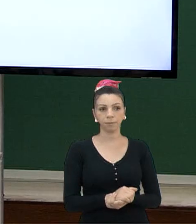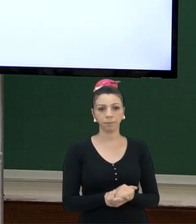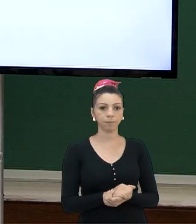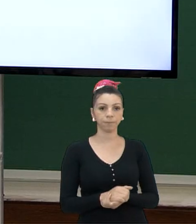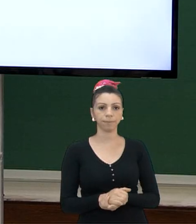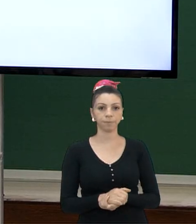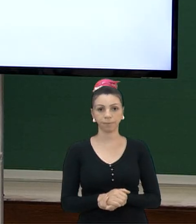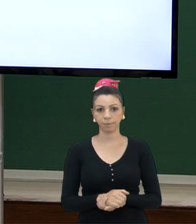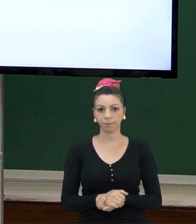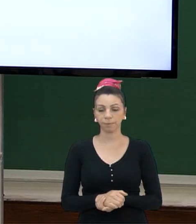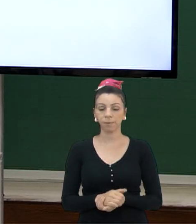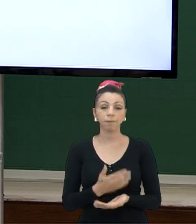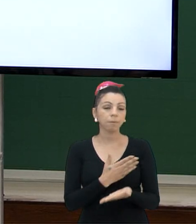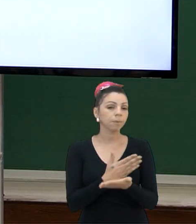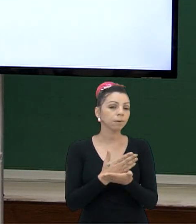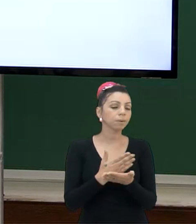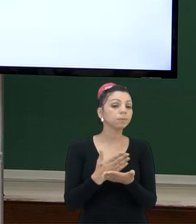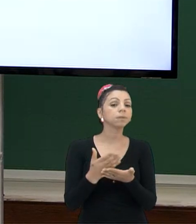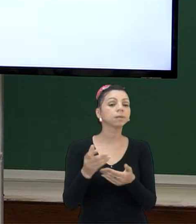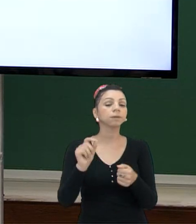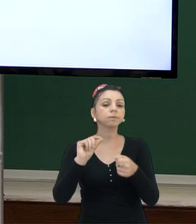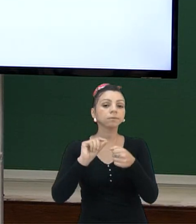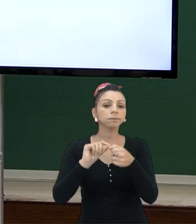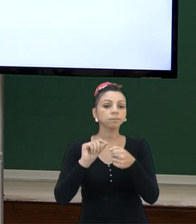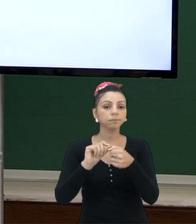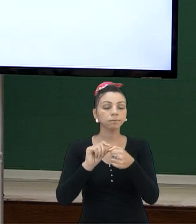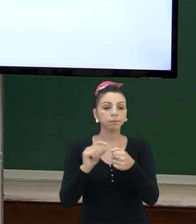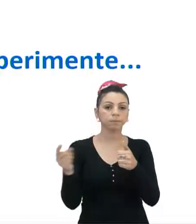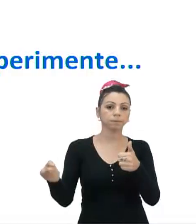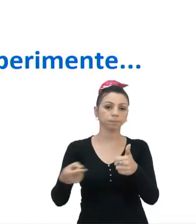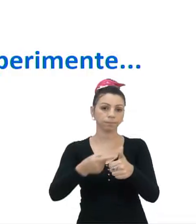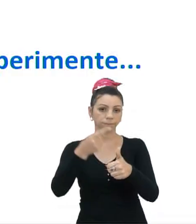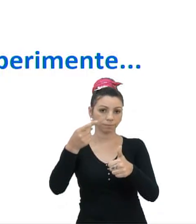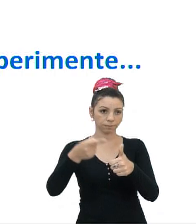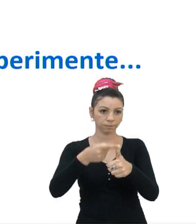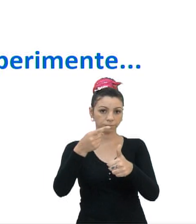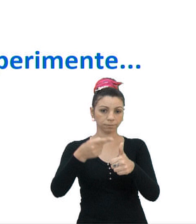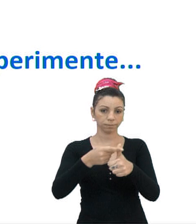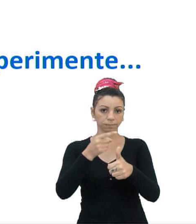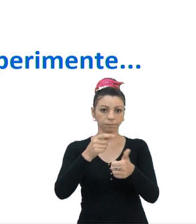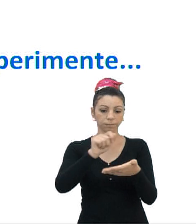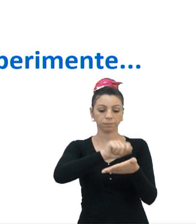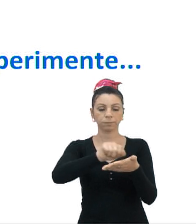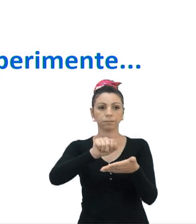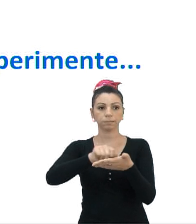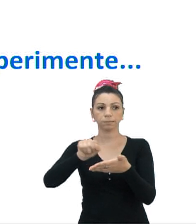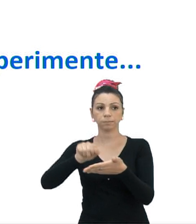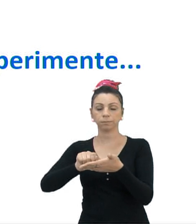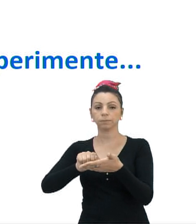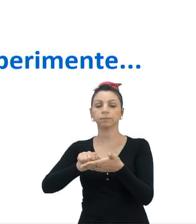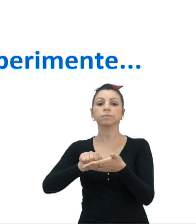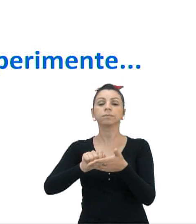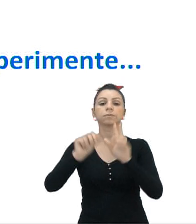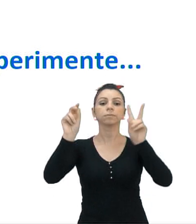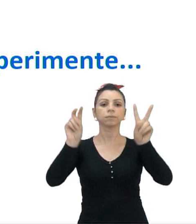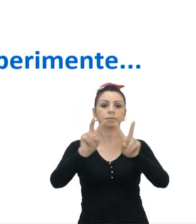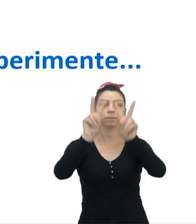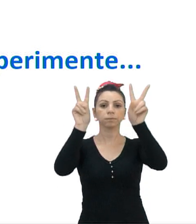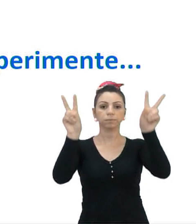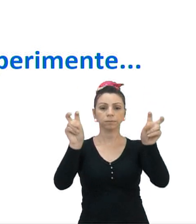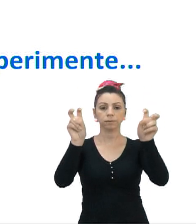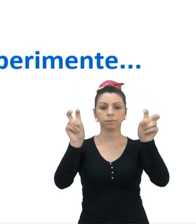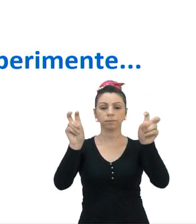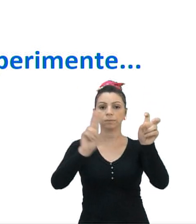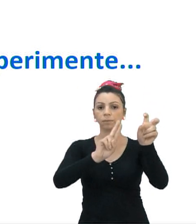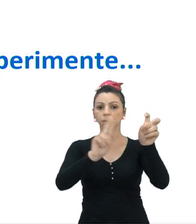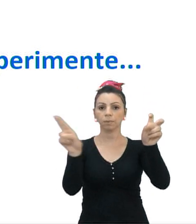nós vamos começar a produzir. Primeiro, escreva o título. Então, o que tem nesse título, professor? Tem